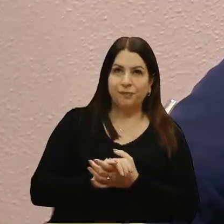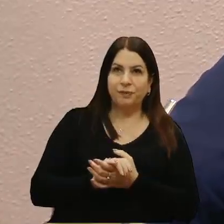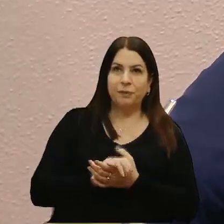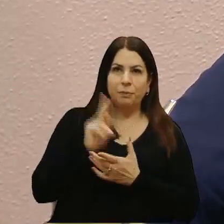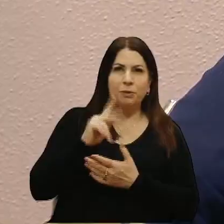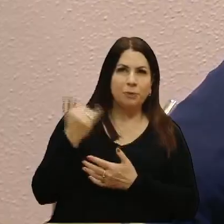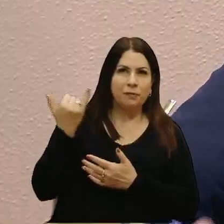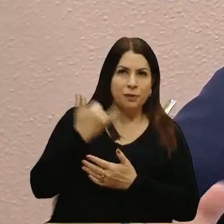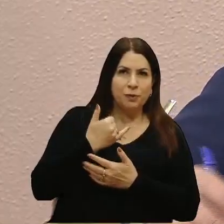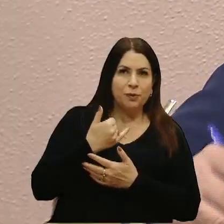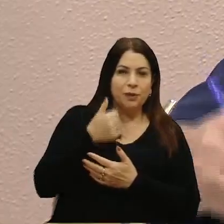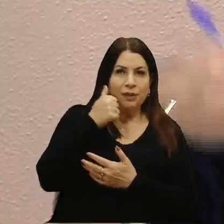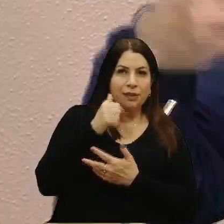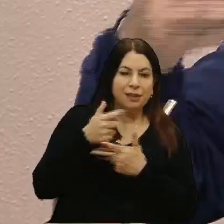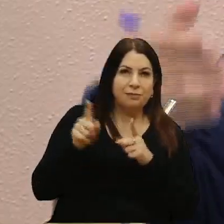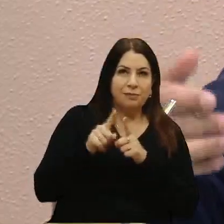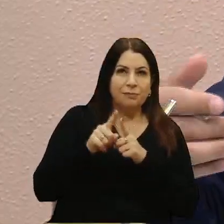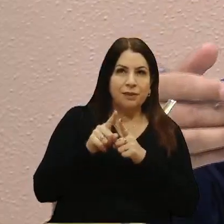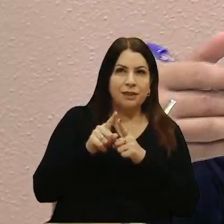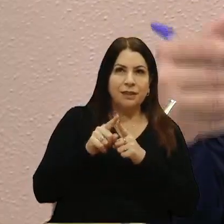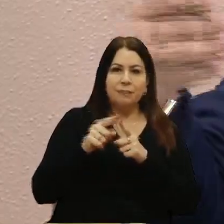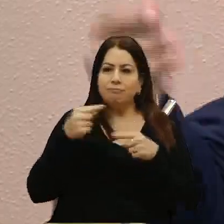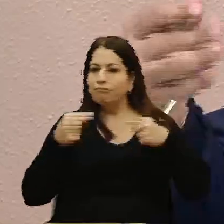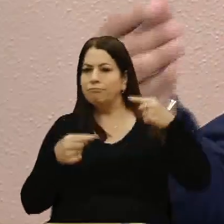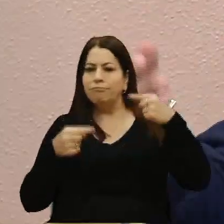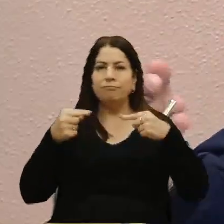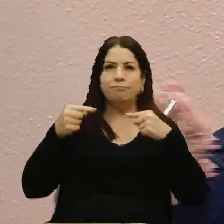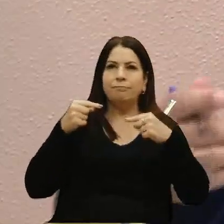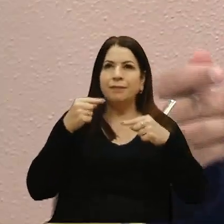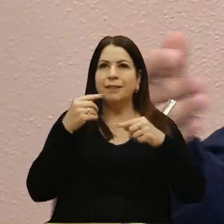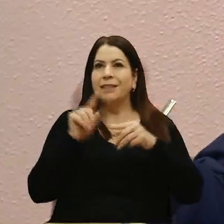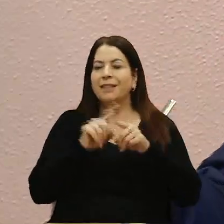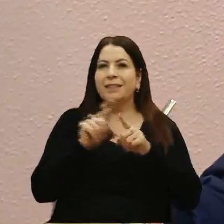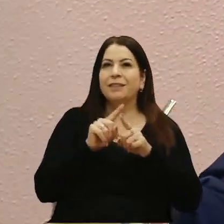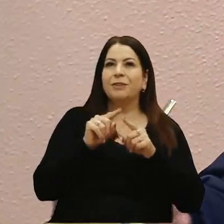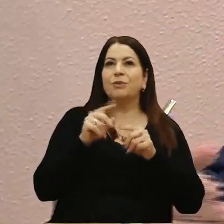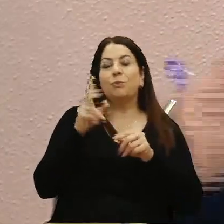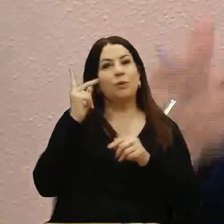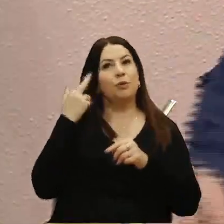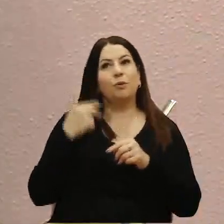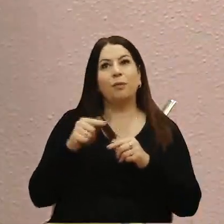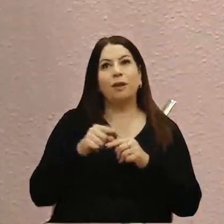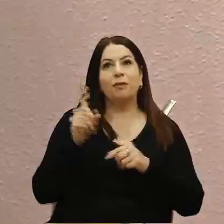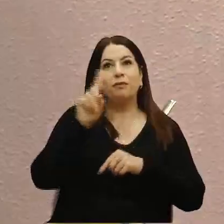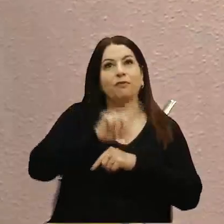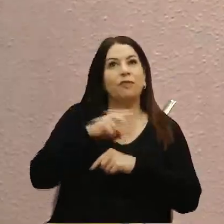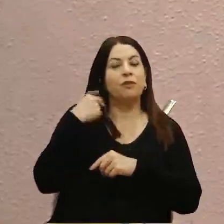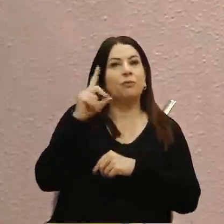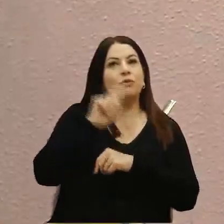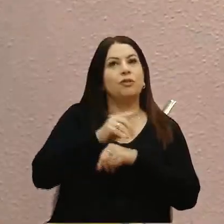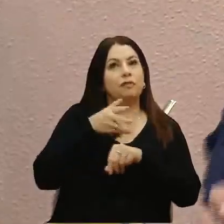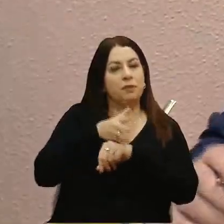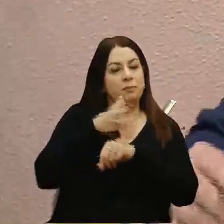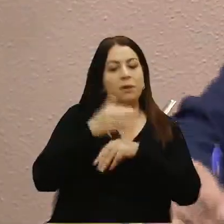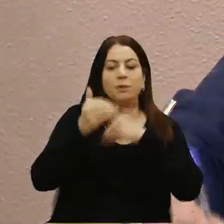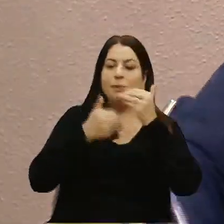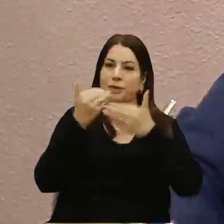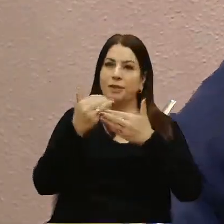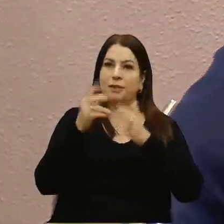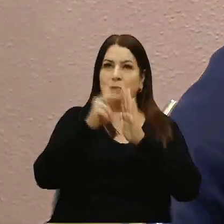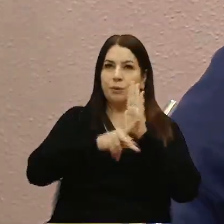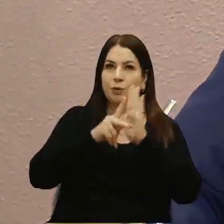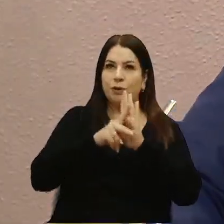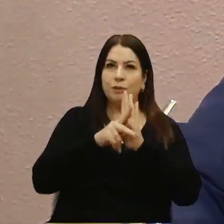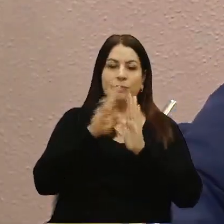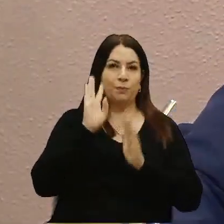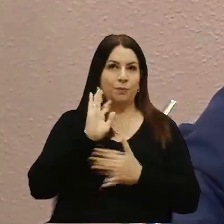me comentou que a gurizada estava, inclusive, divergindo, o que não é muito comum numa sessão de vereador por um dia, mas faz parte do processo. Projetos